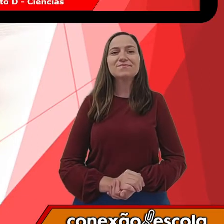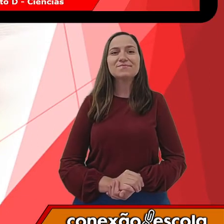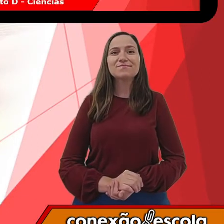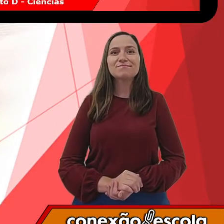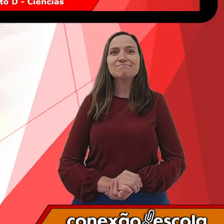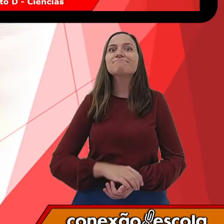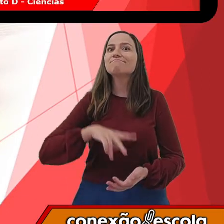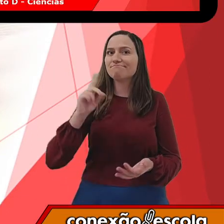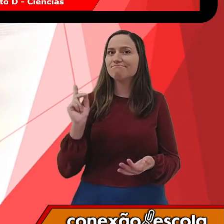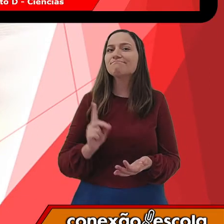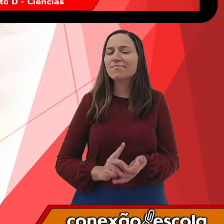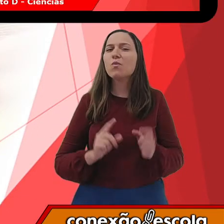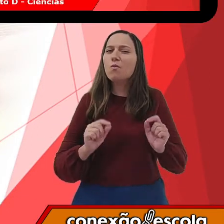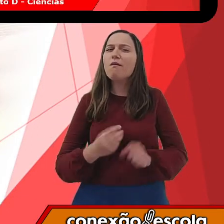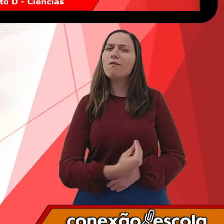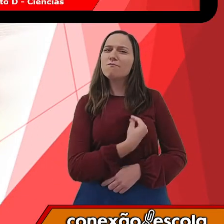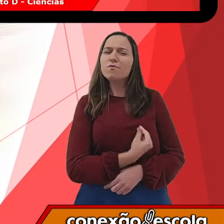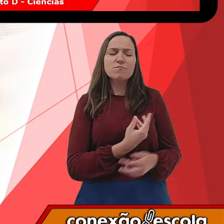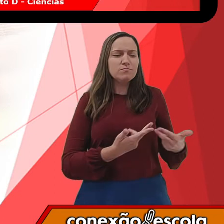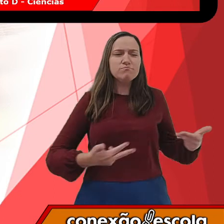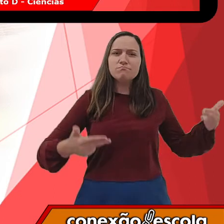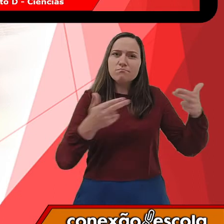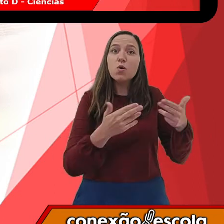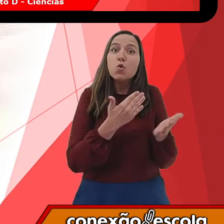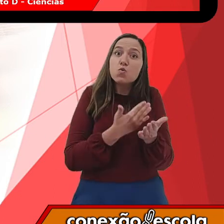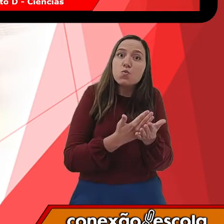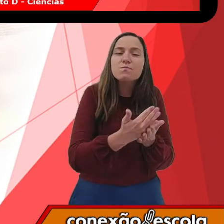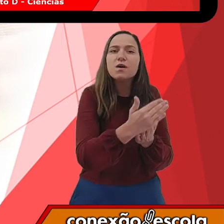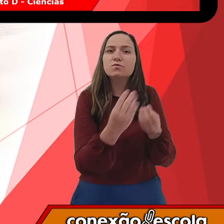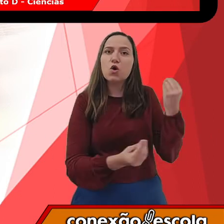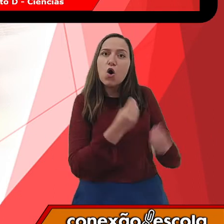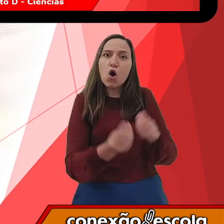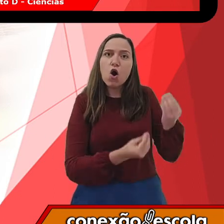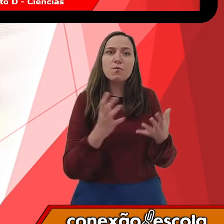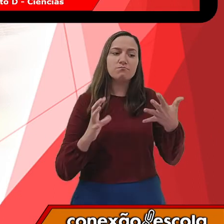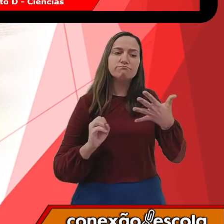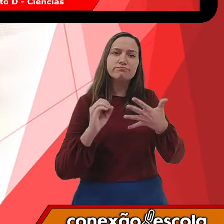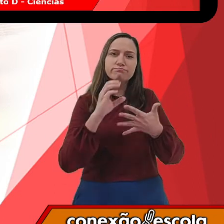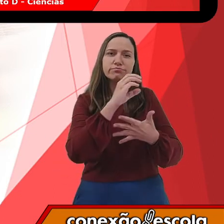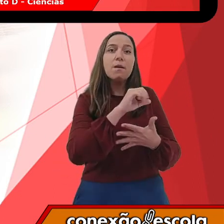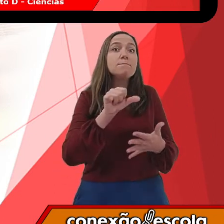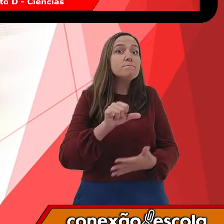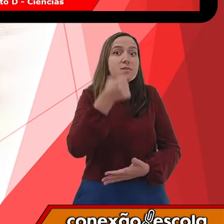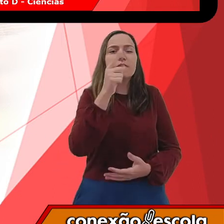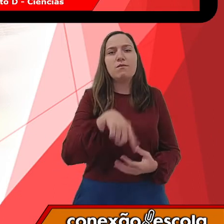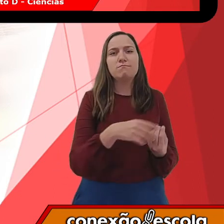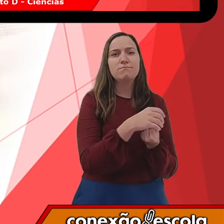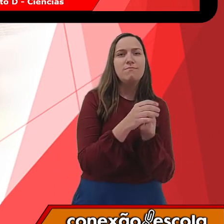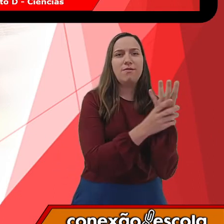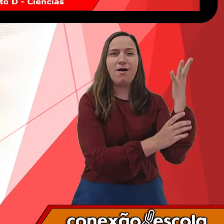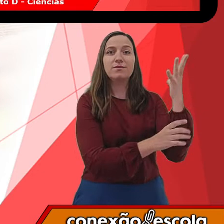De fato, os seres vivos que iniciam a maioria das cadeias alimentares são as plantas. Elas são consideradas